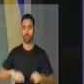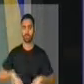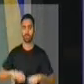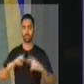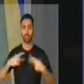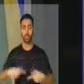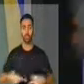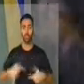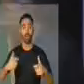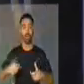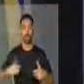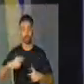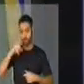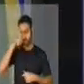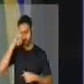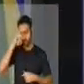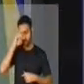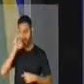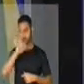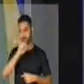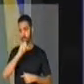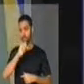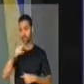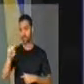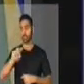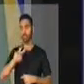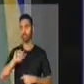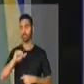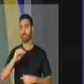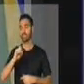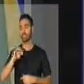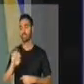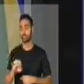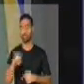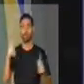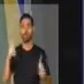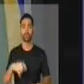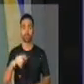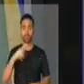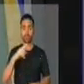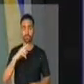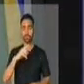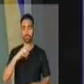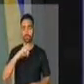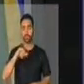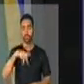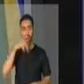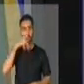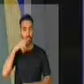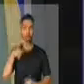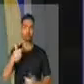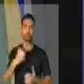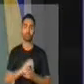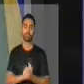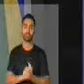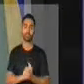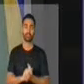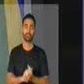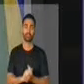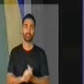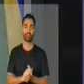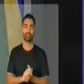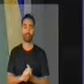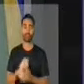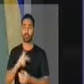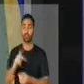no Hospital São Vicente, em João Pessoa. Preciso estender os cumprimentos